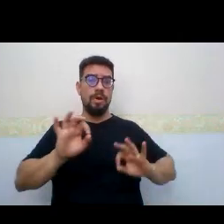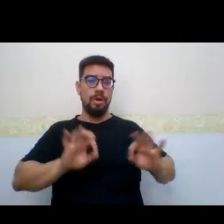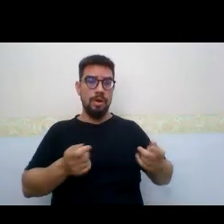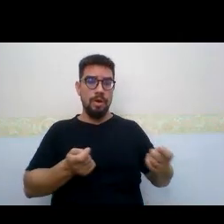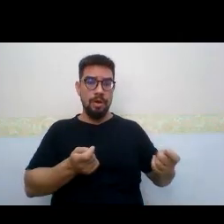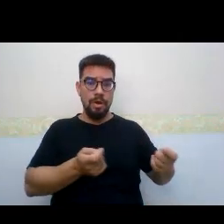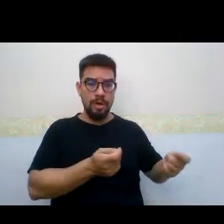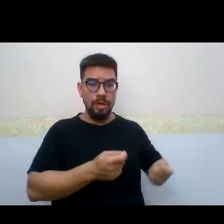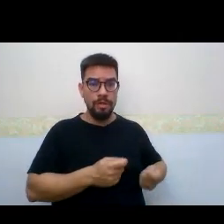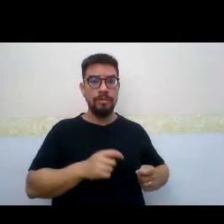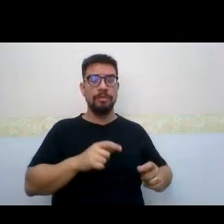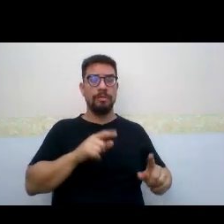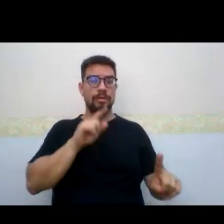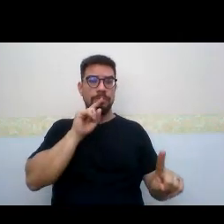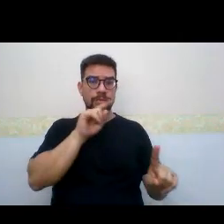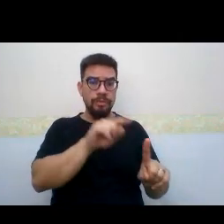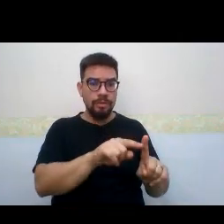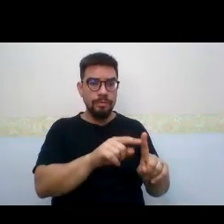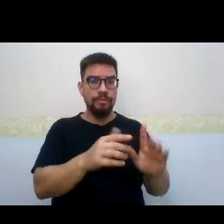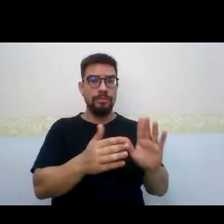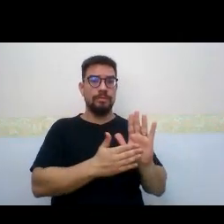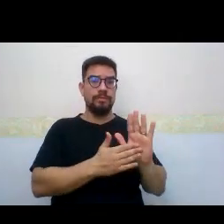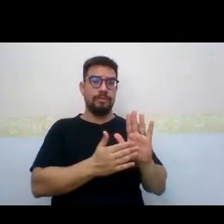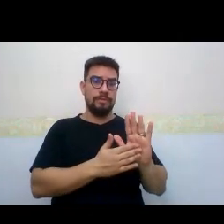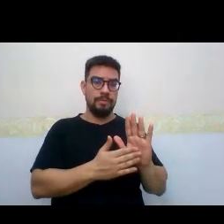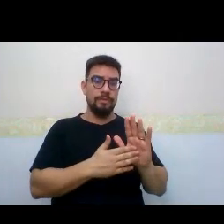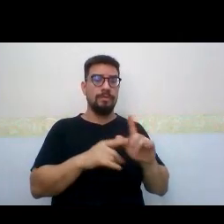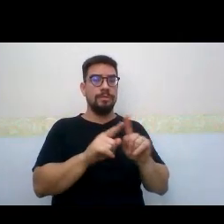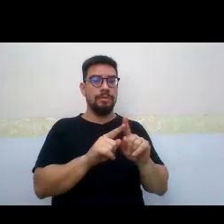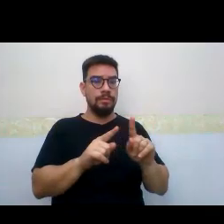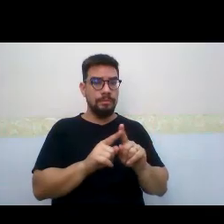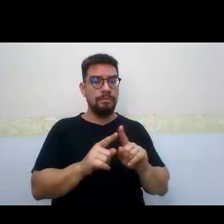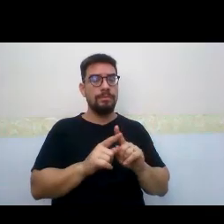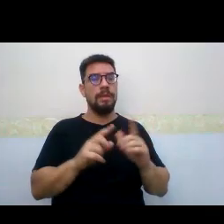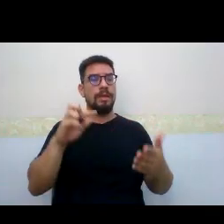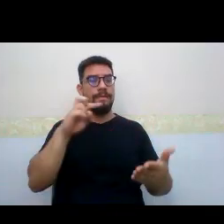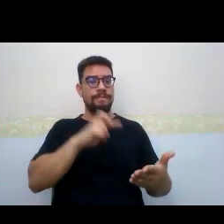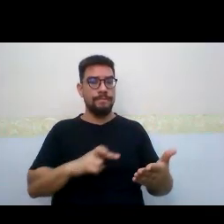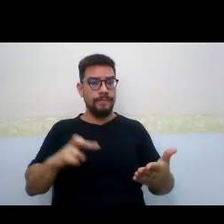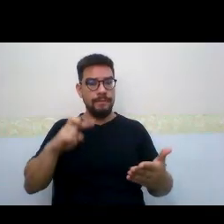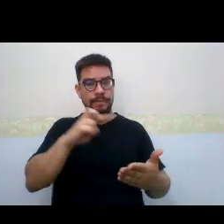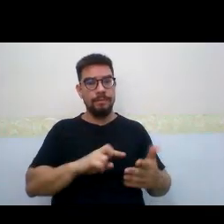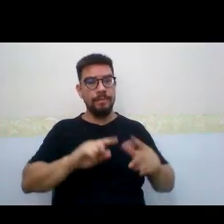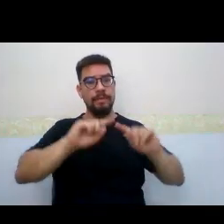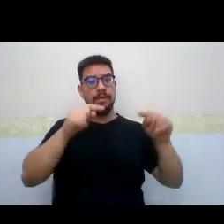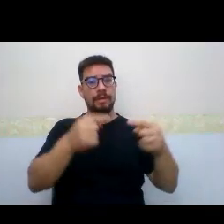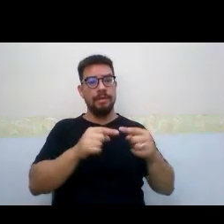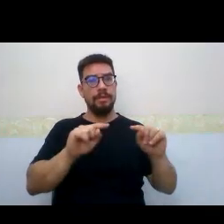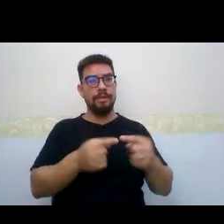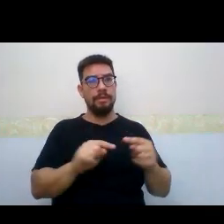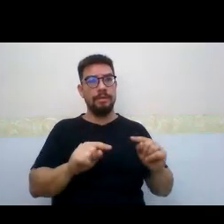de objetivos propostos, quanto à sua revisão e adequação no decorrer do processo de